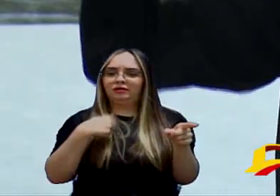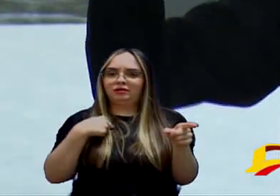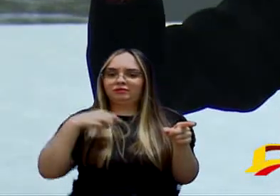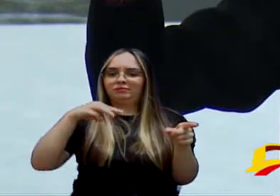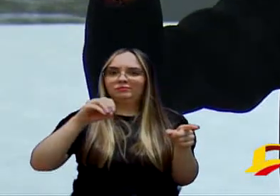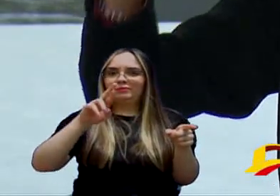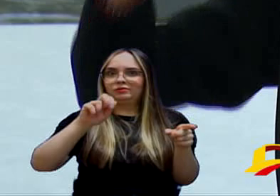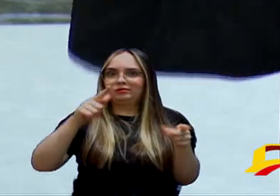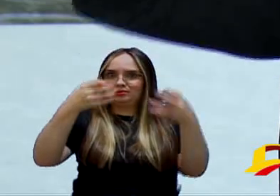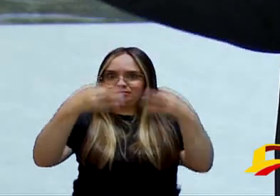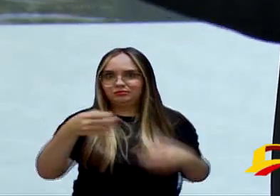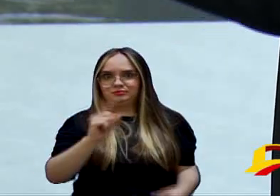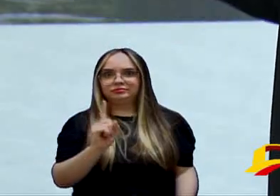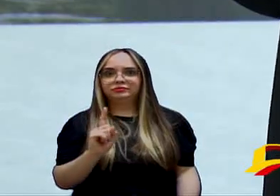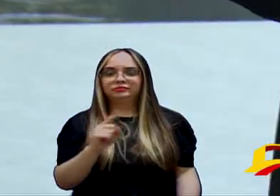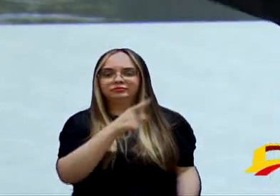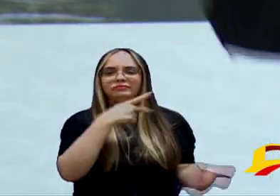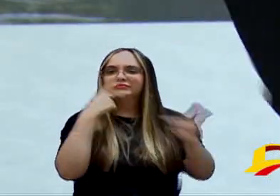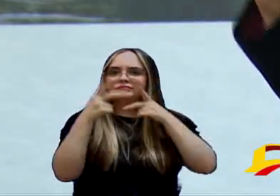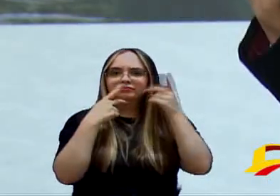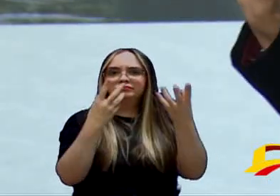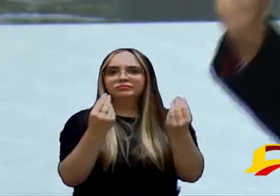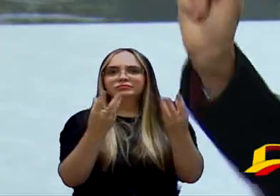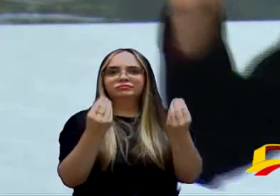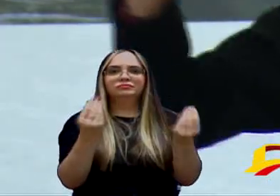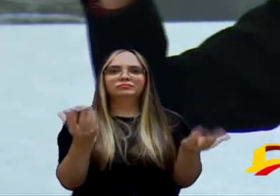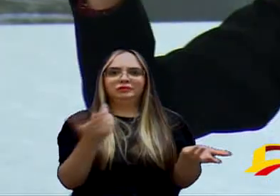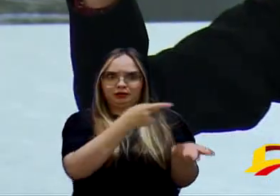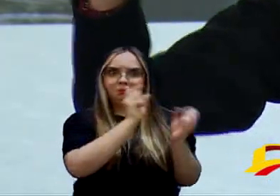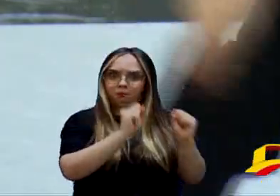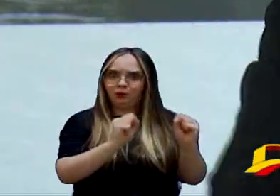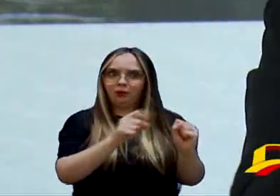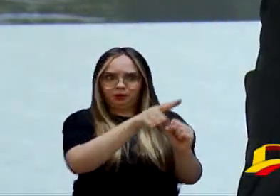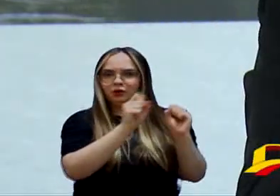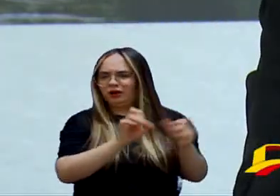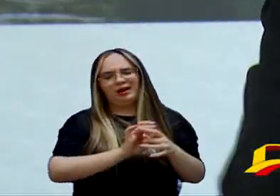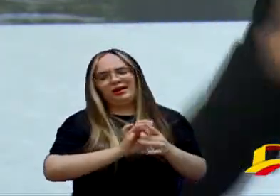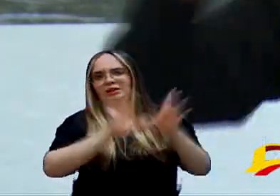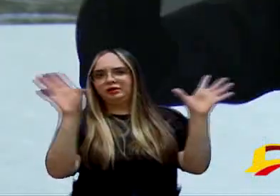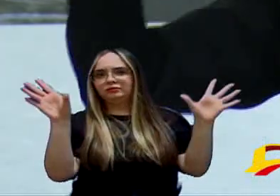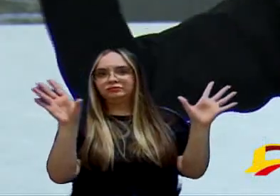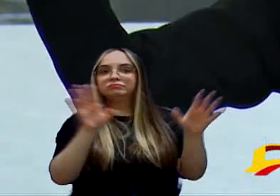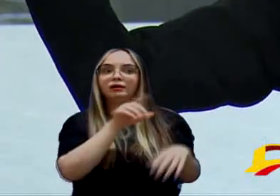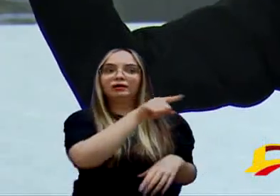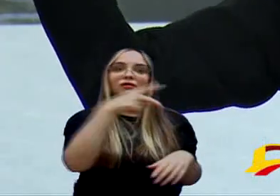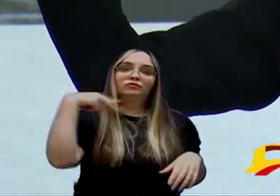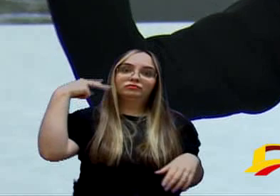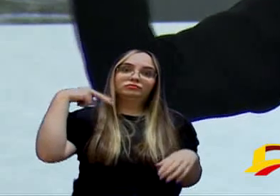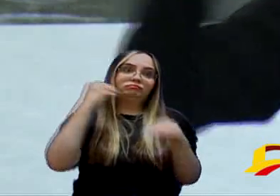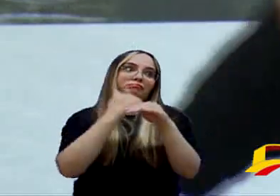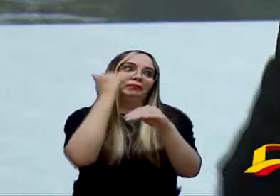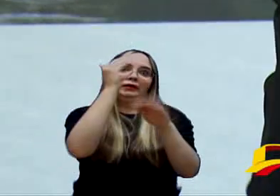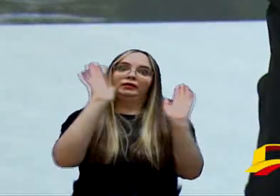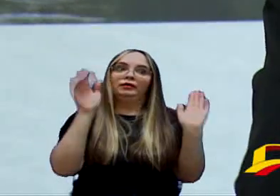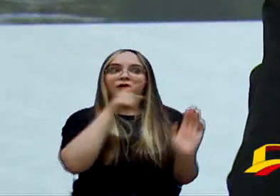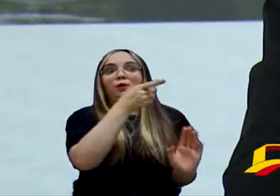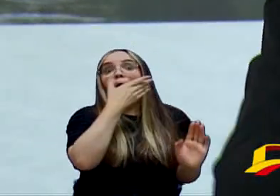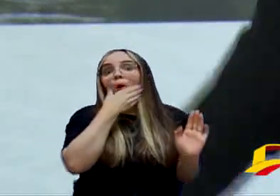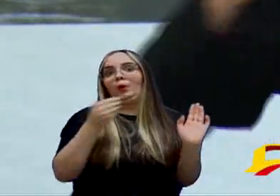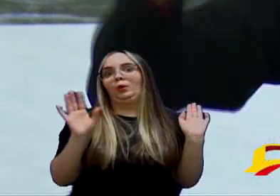adequada né tenho falha de moral ele pode mas ele é o vereador né